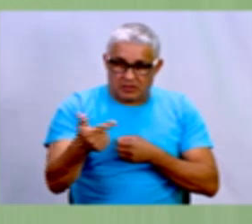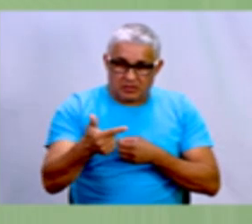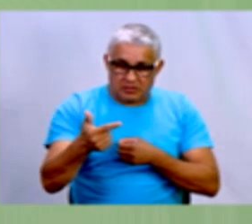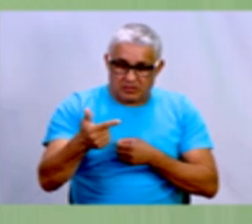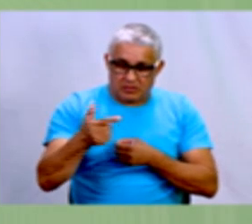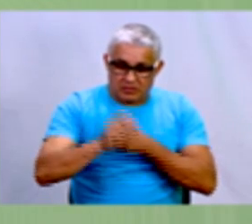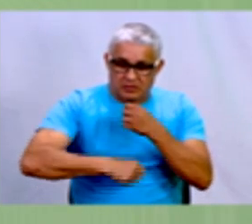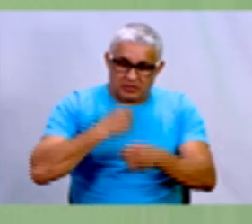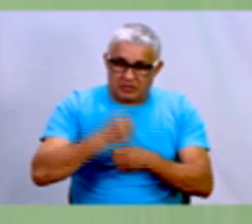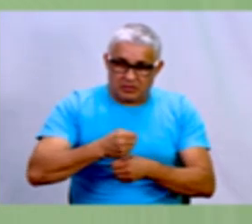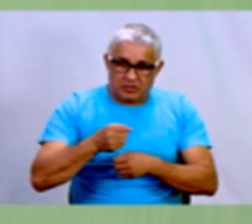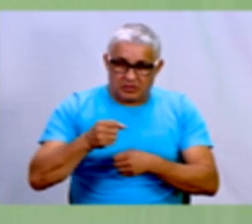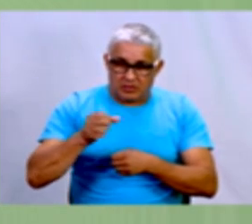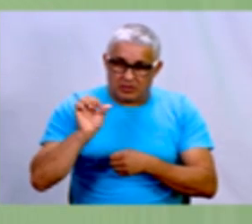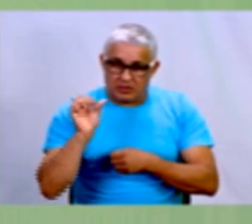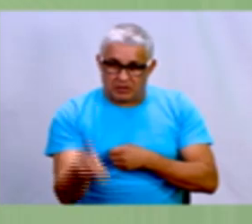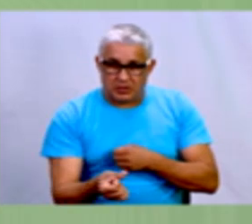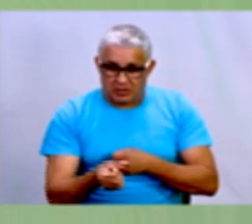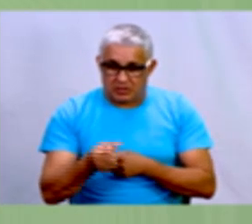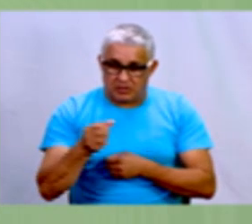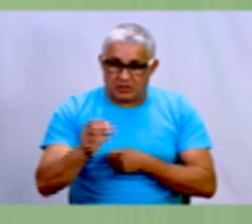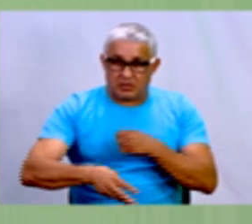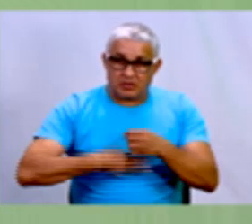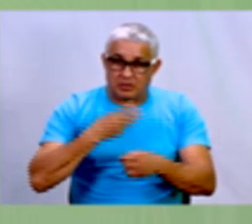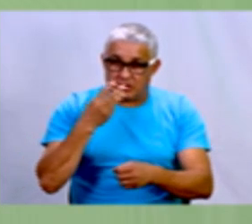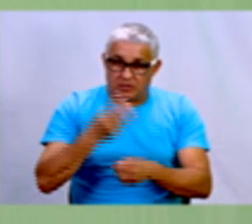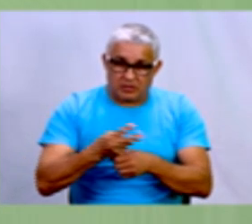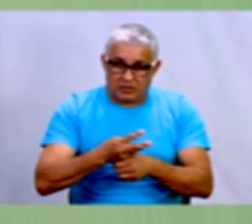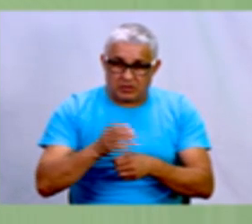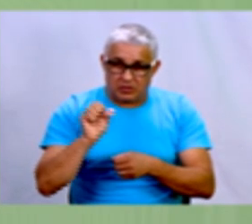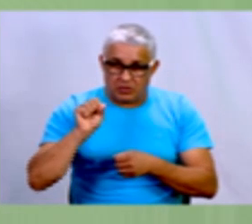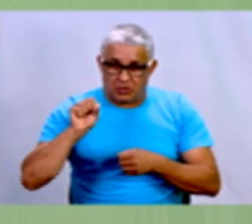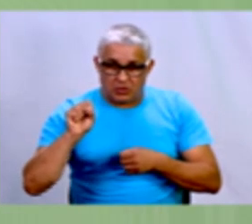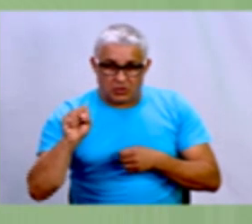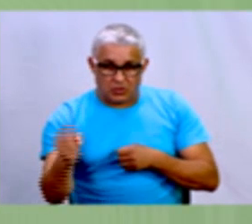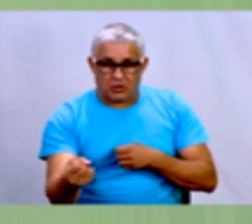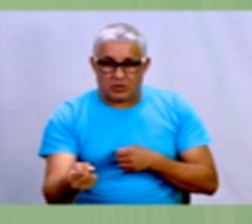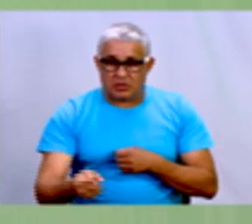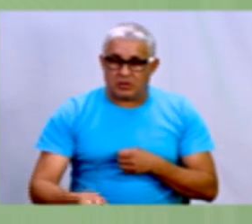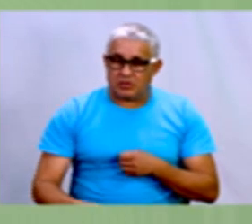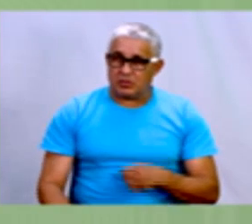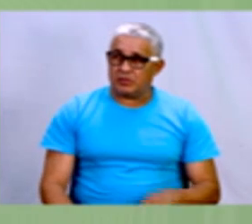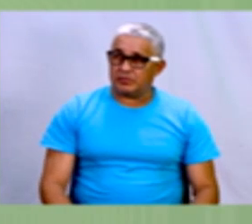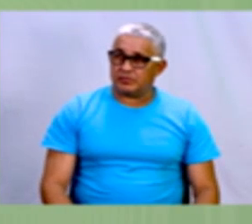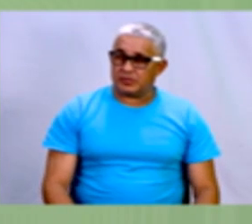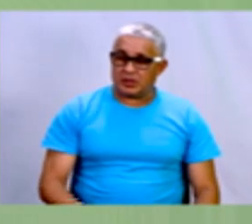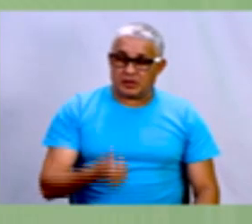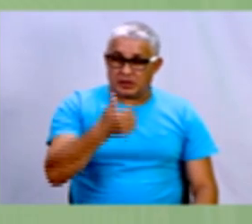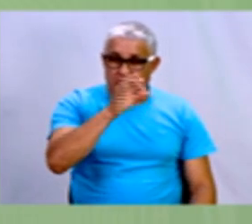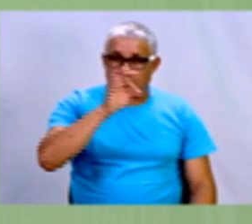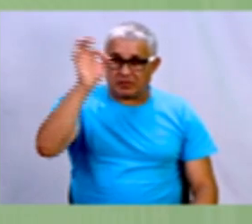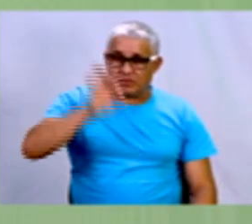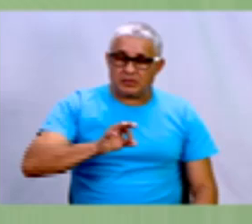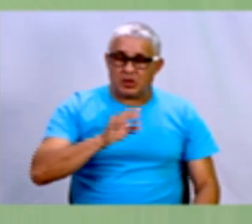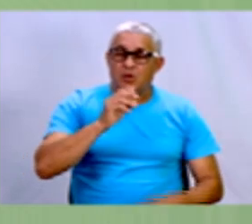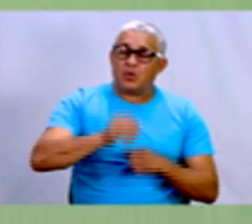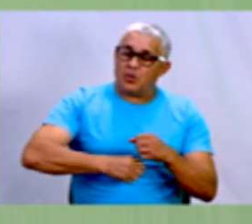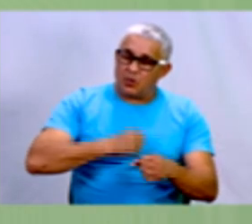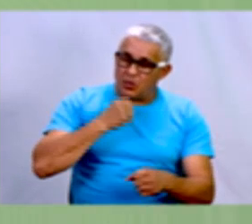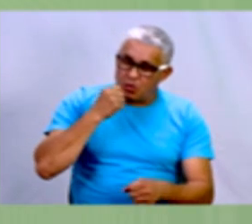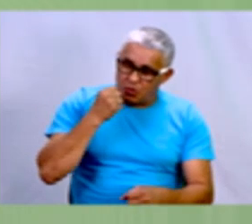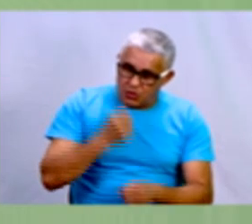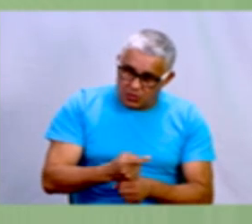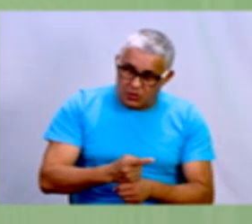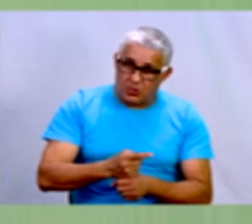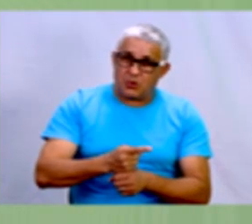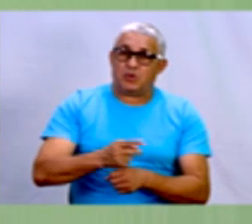no terceiro 8 mil. Então, levando em conta que o custo do capital da empresa é de 10% ao ano,